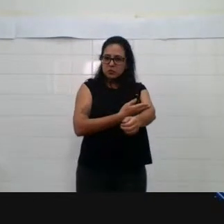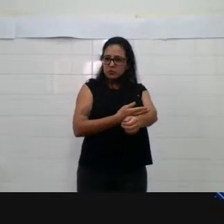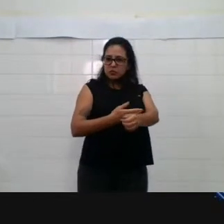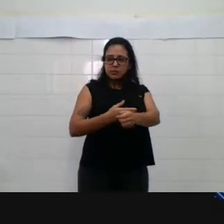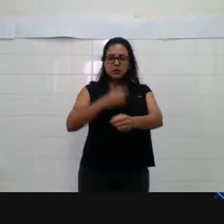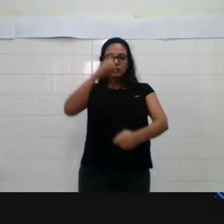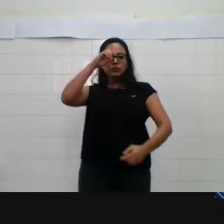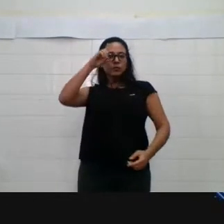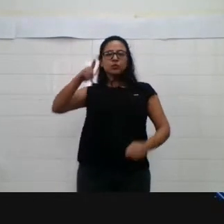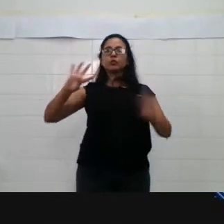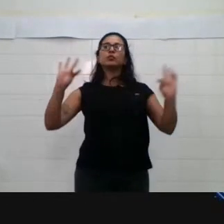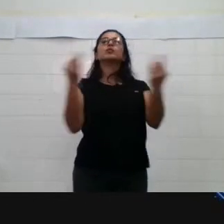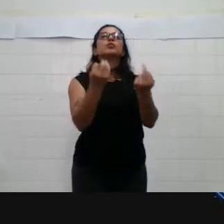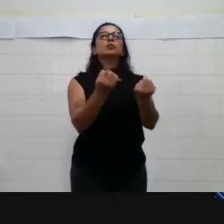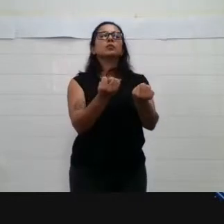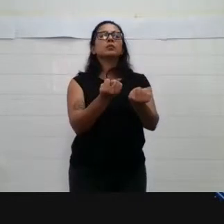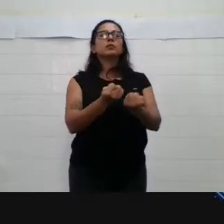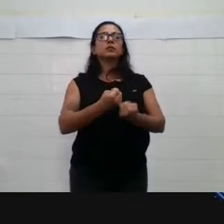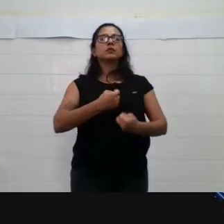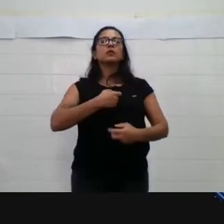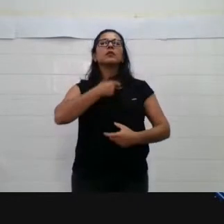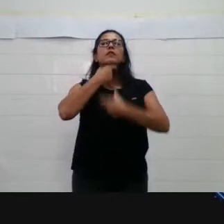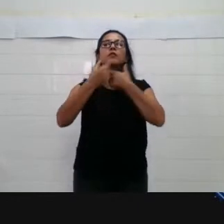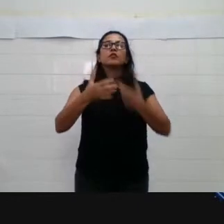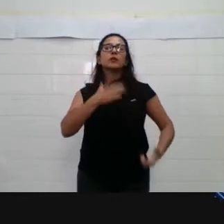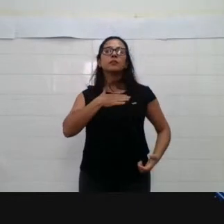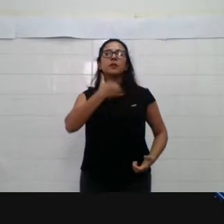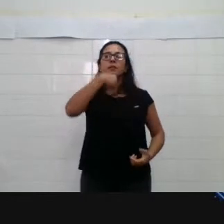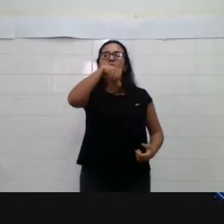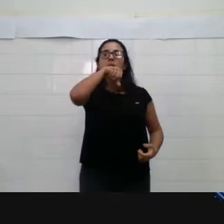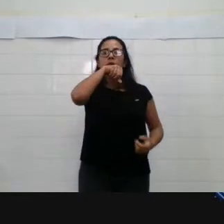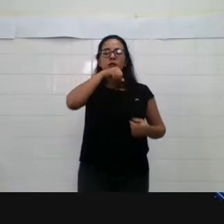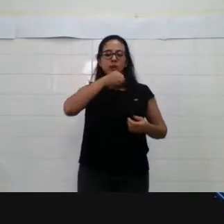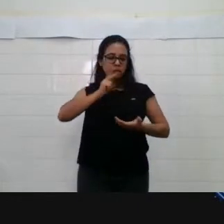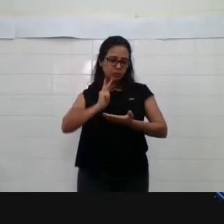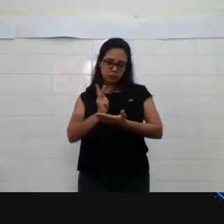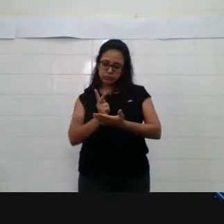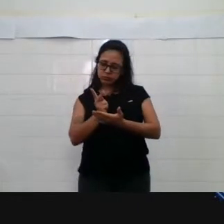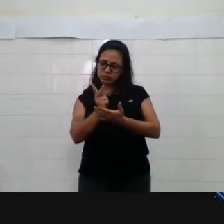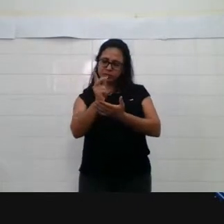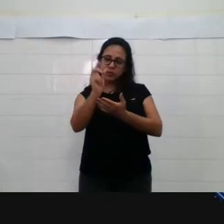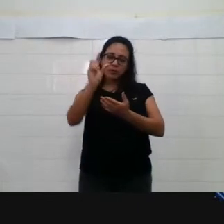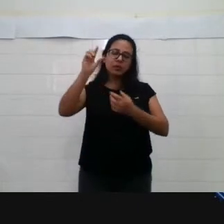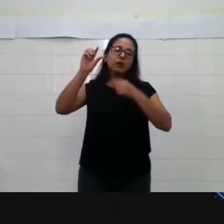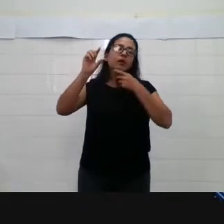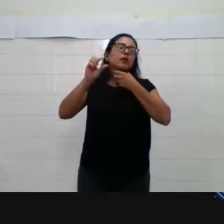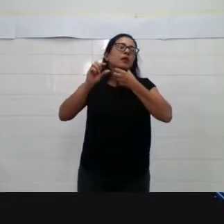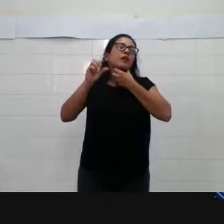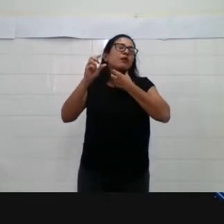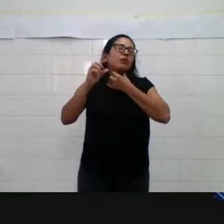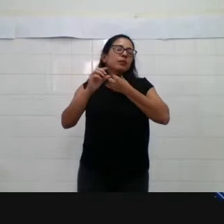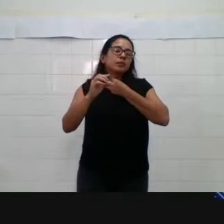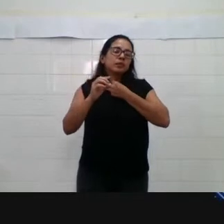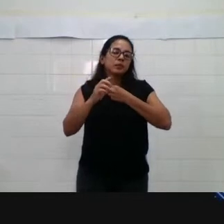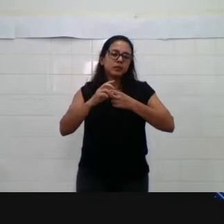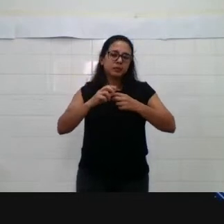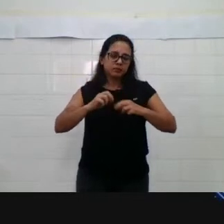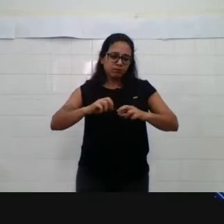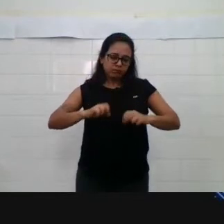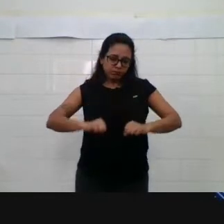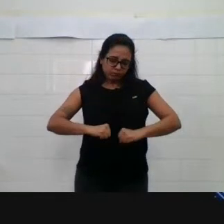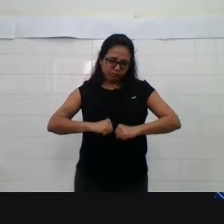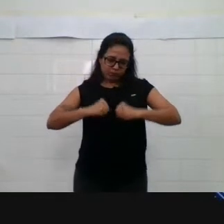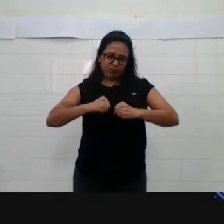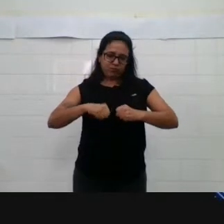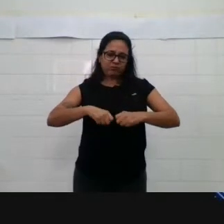tudo. A voz de minha mãe ecoou baixinho, revolta no fundo